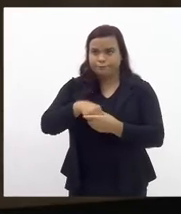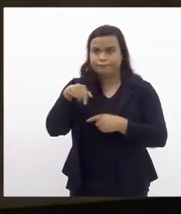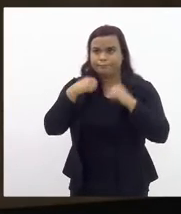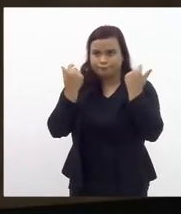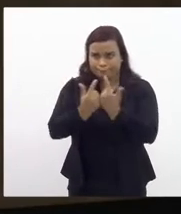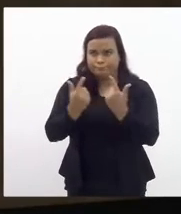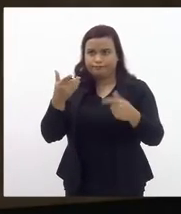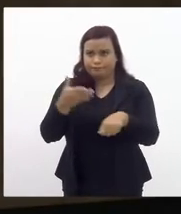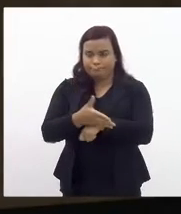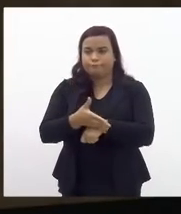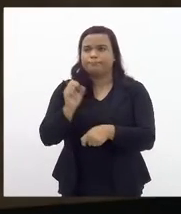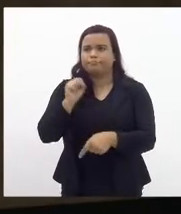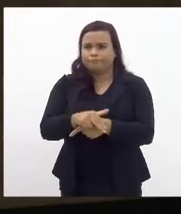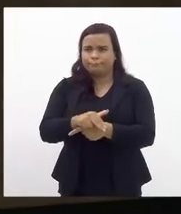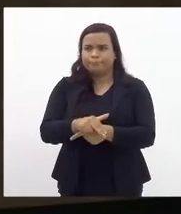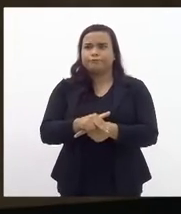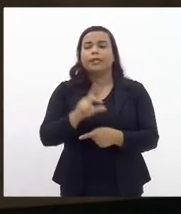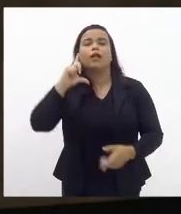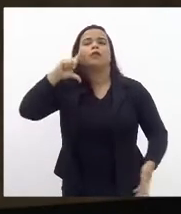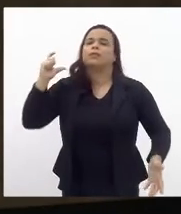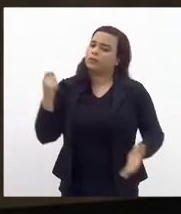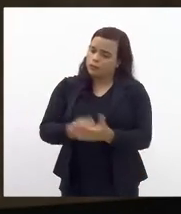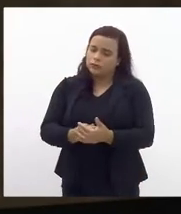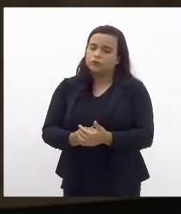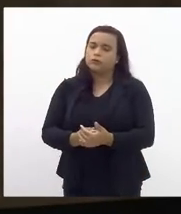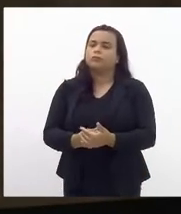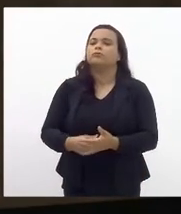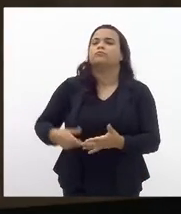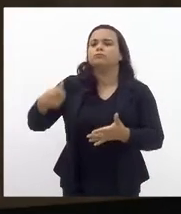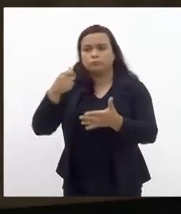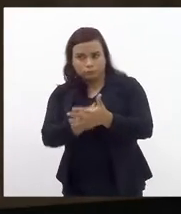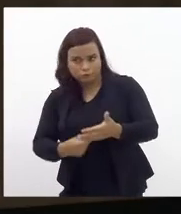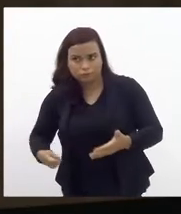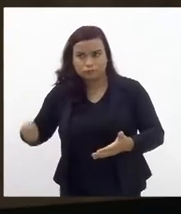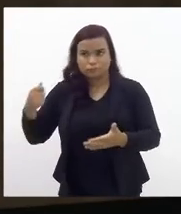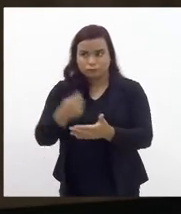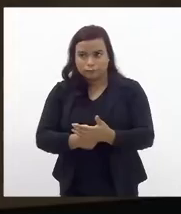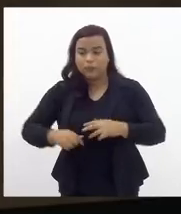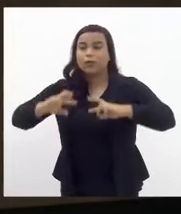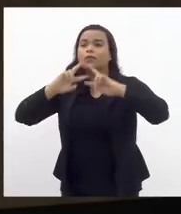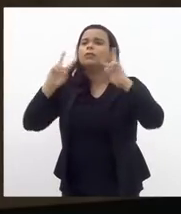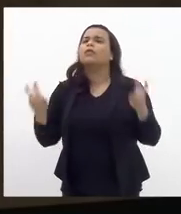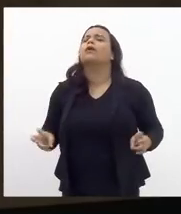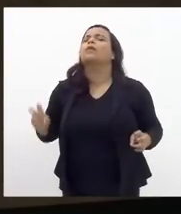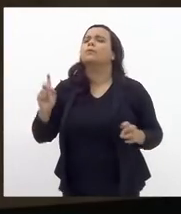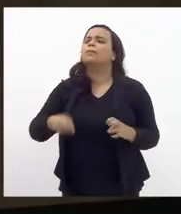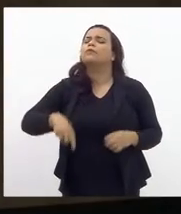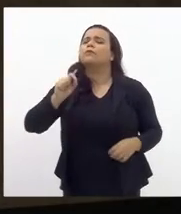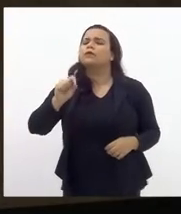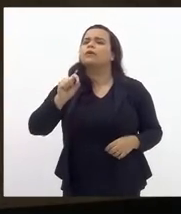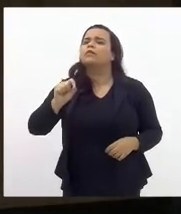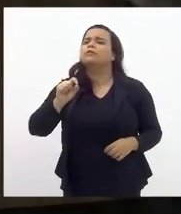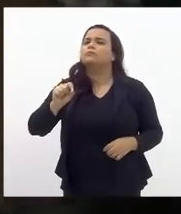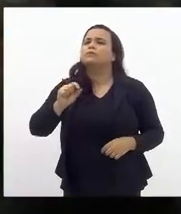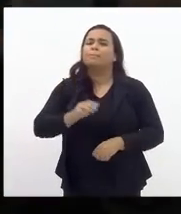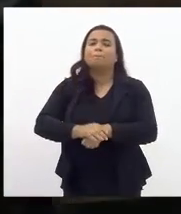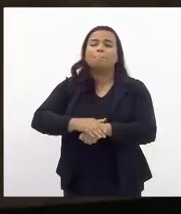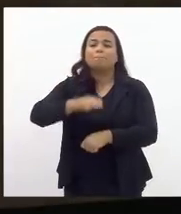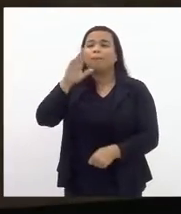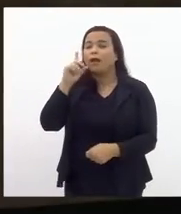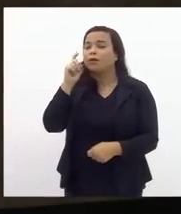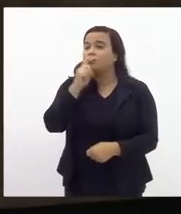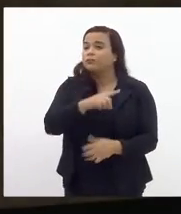quando decidiu enfrentar um dos temas que é o mais